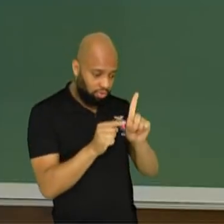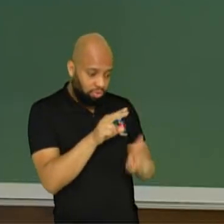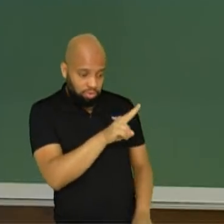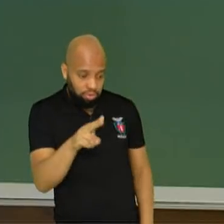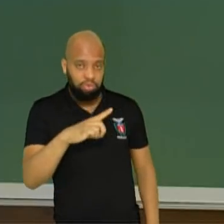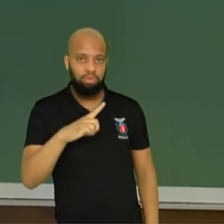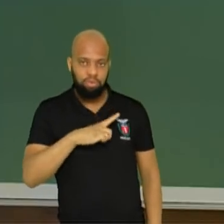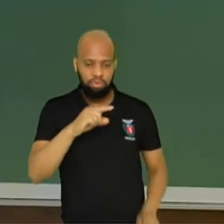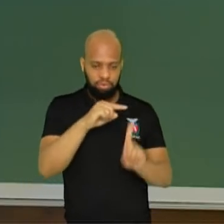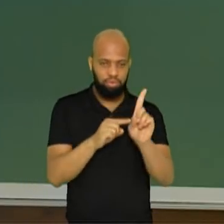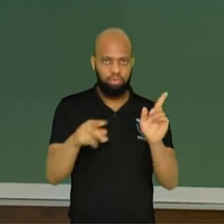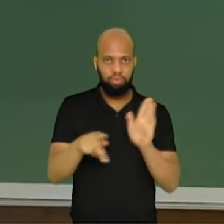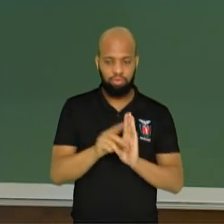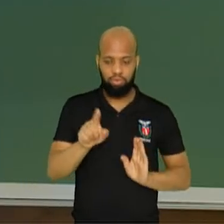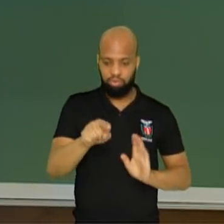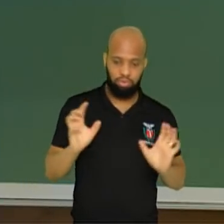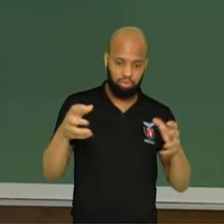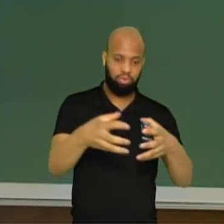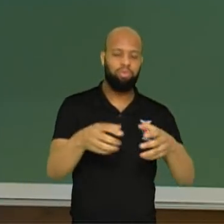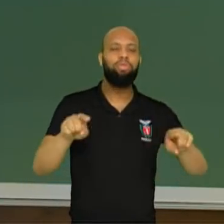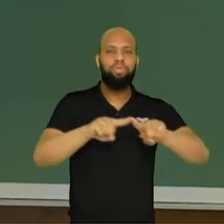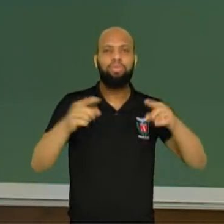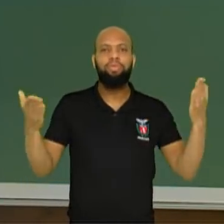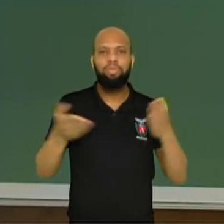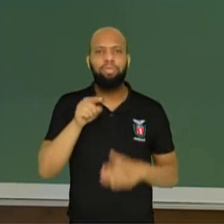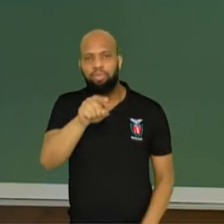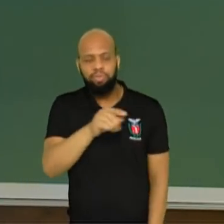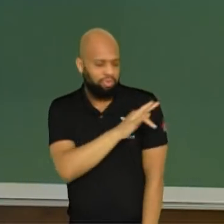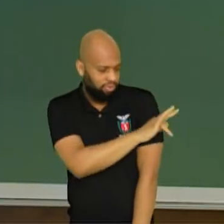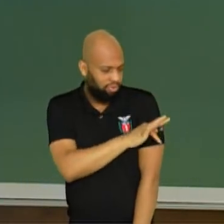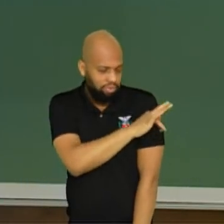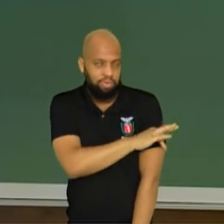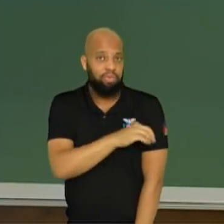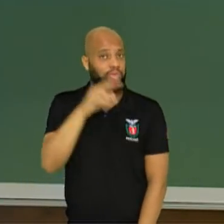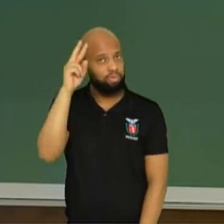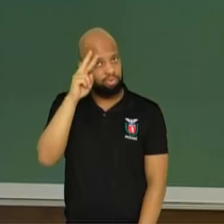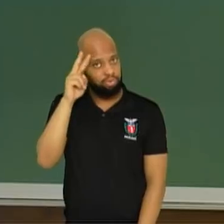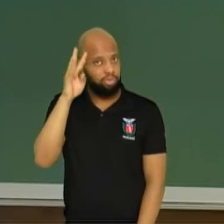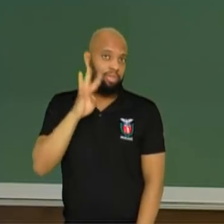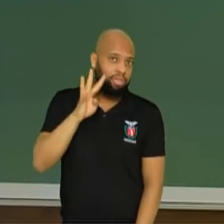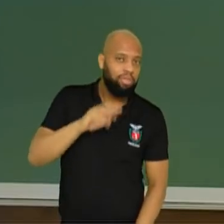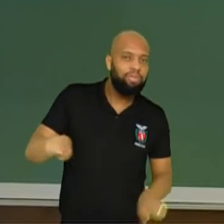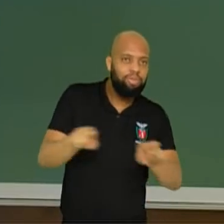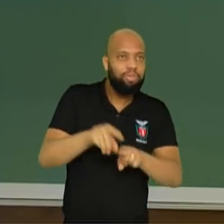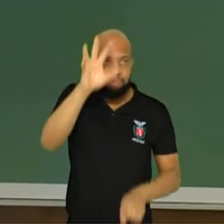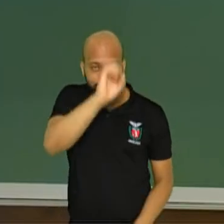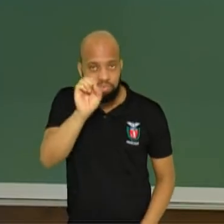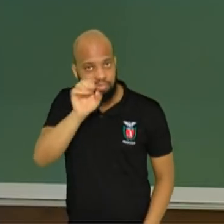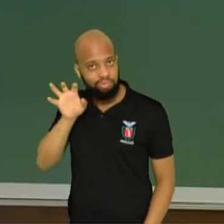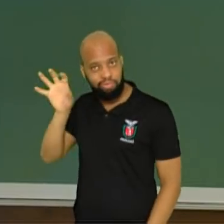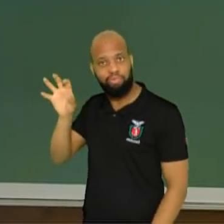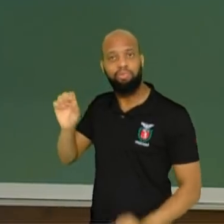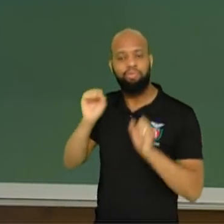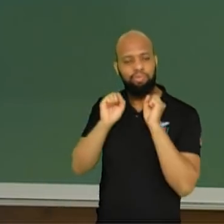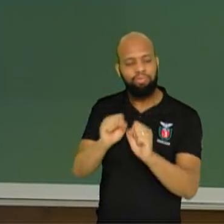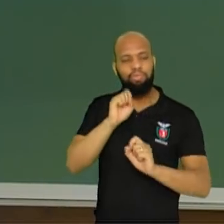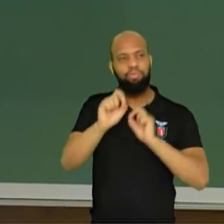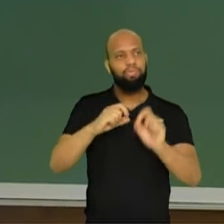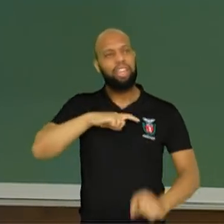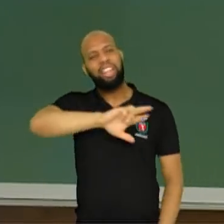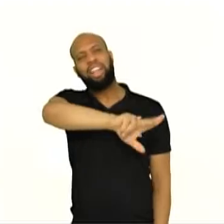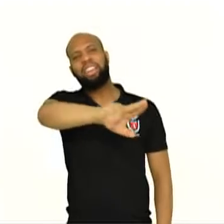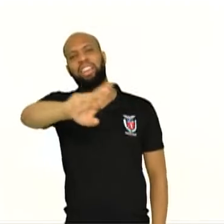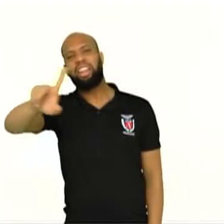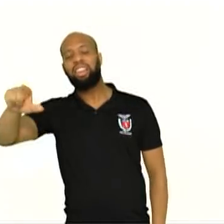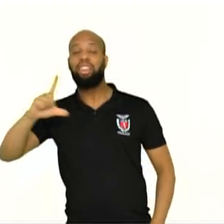de esponja. Mas para você que agora é do ensino fundamental, já é legal aprender que essas esponjas elas podem estar de várias formas lá